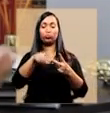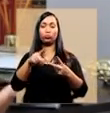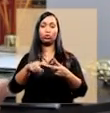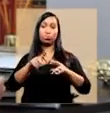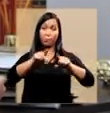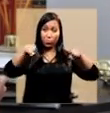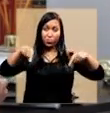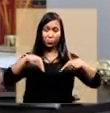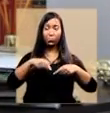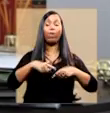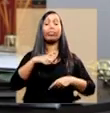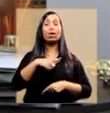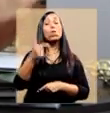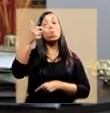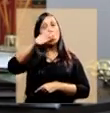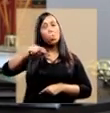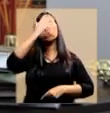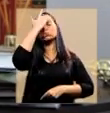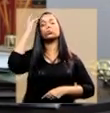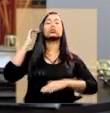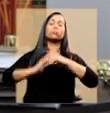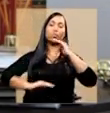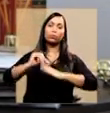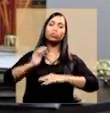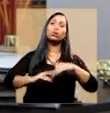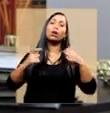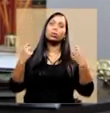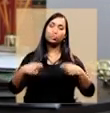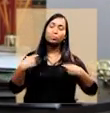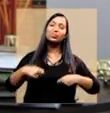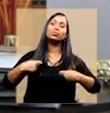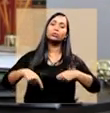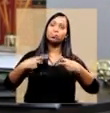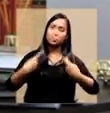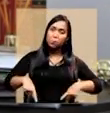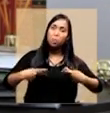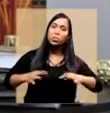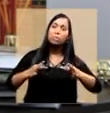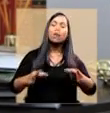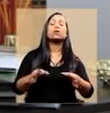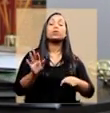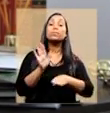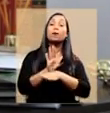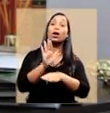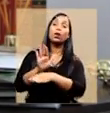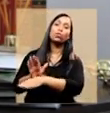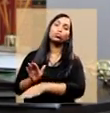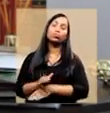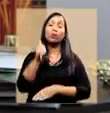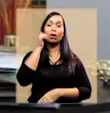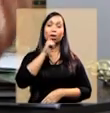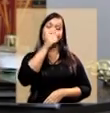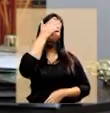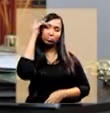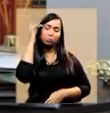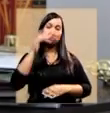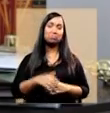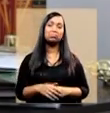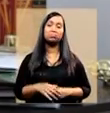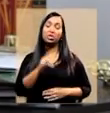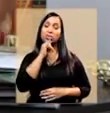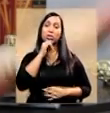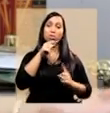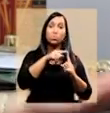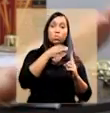cartório. Ele conta também com demais profissionais que têm capacidade técnica para auxiliar essas